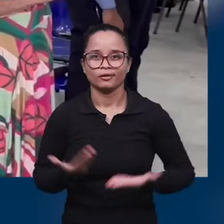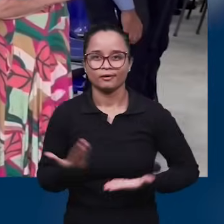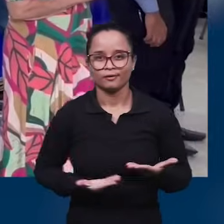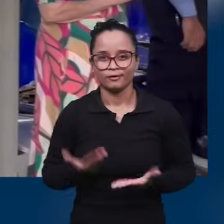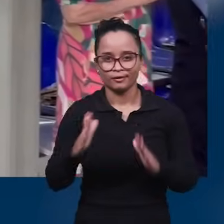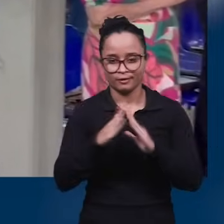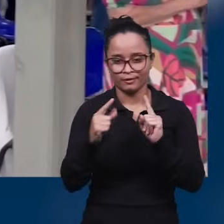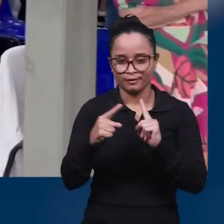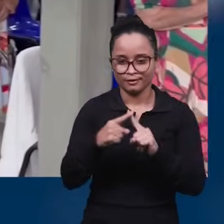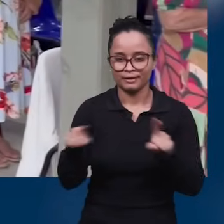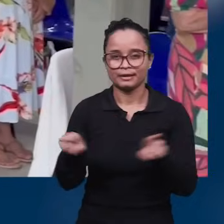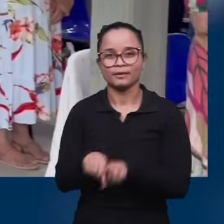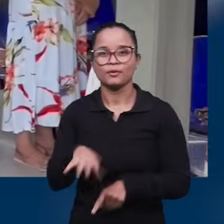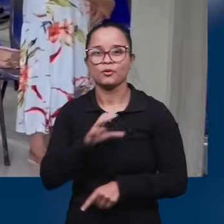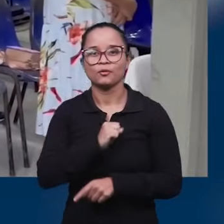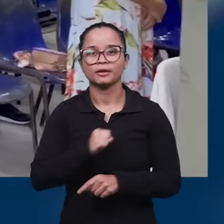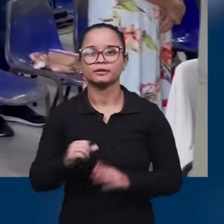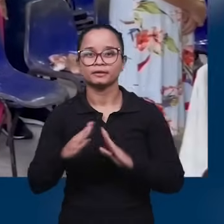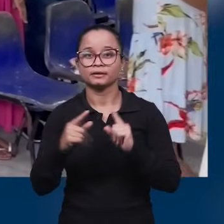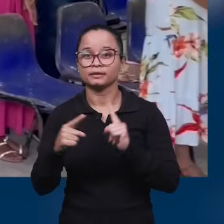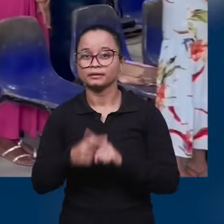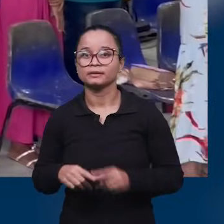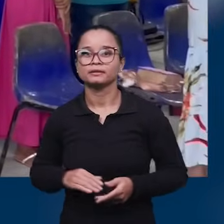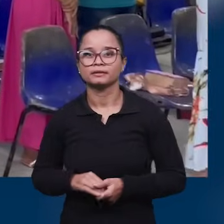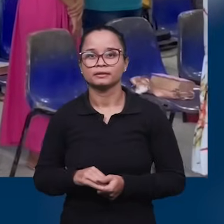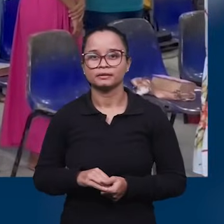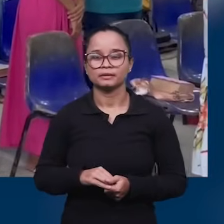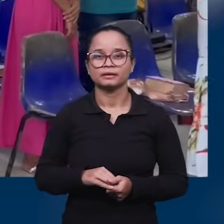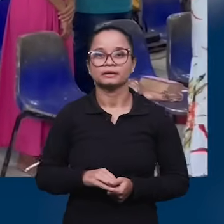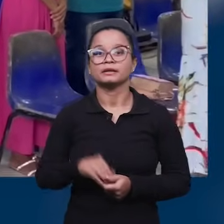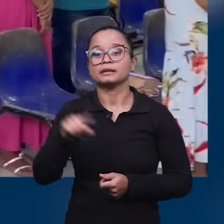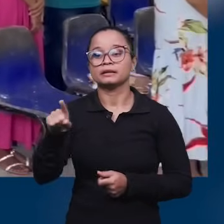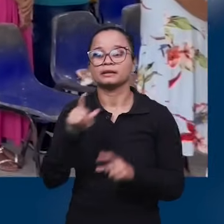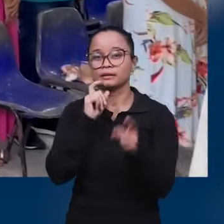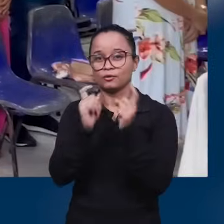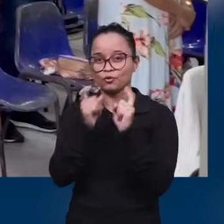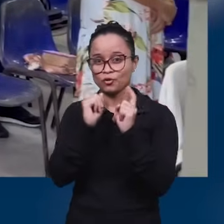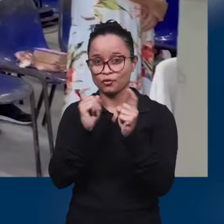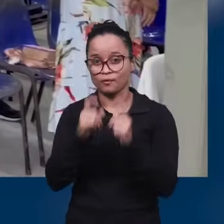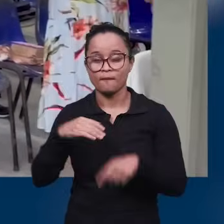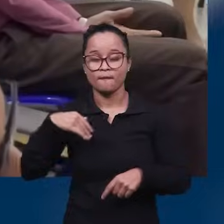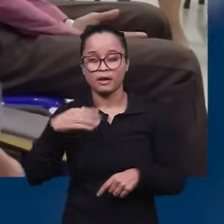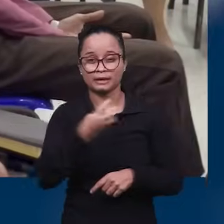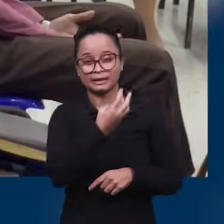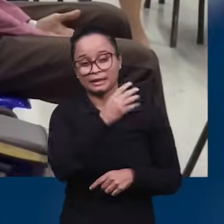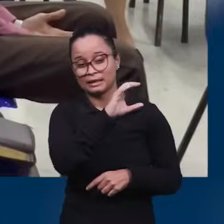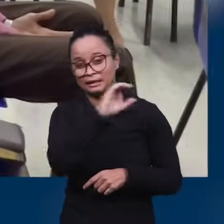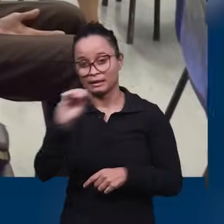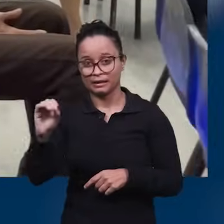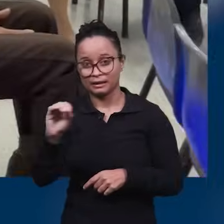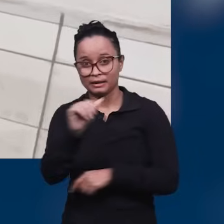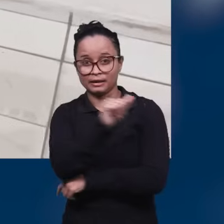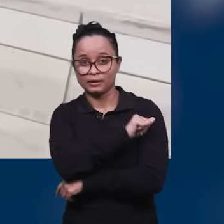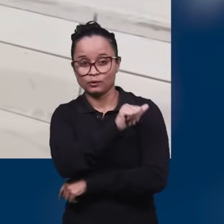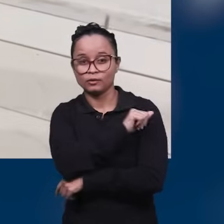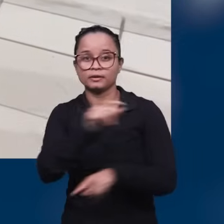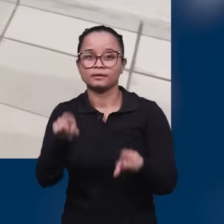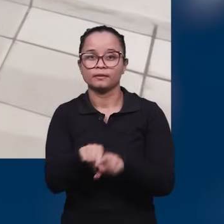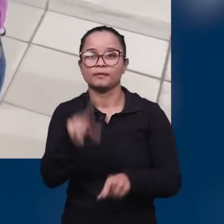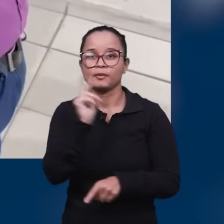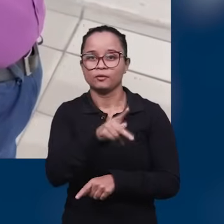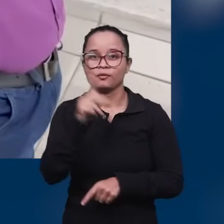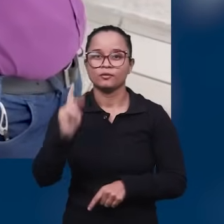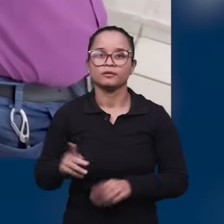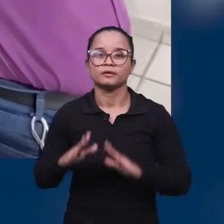de grande edificação espiritual e de aperfeiçoamento da instrumentalidade desses servos, louvado seja Deus. No